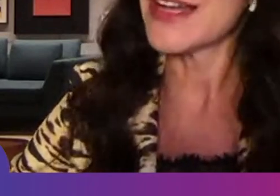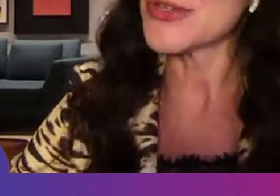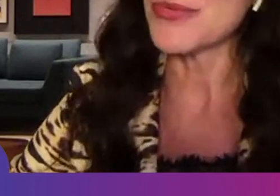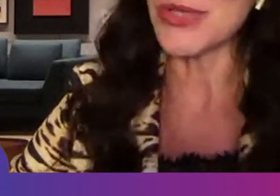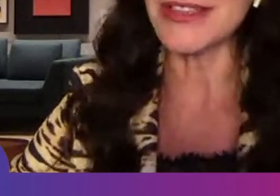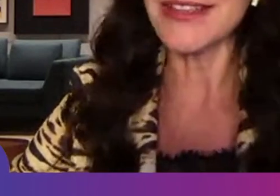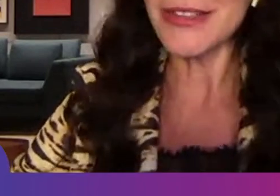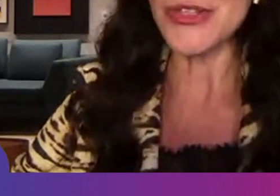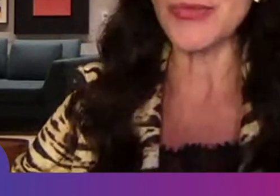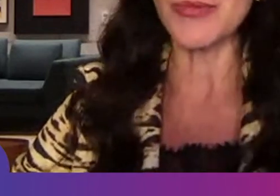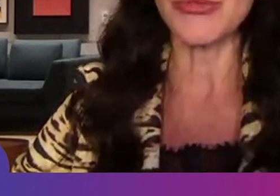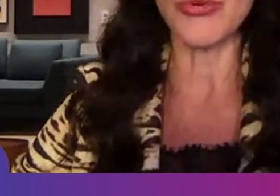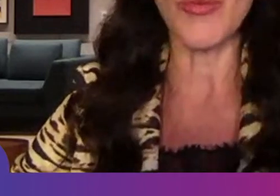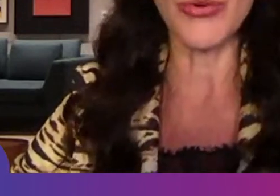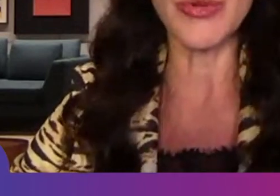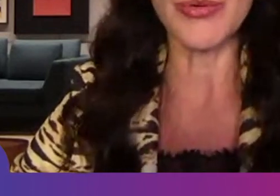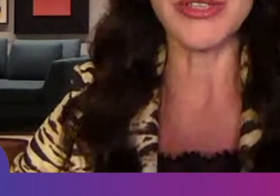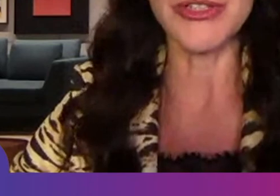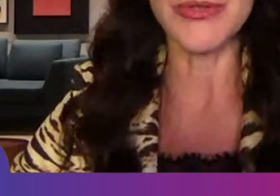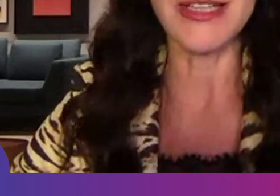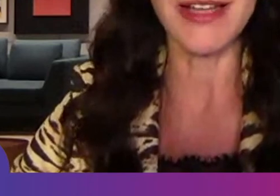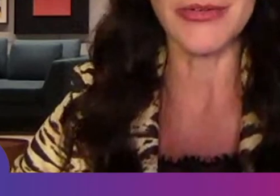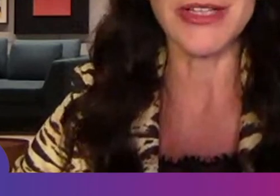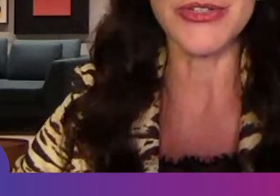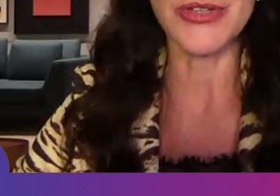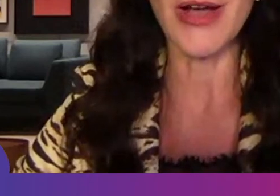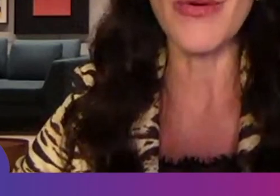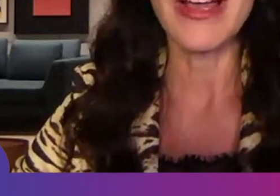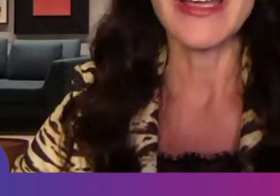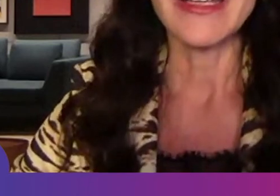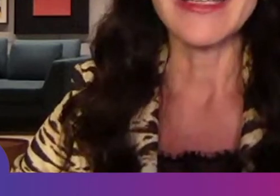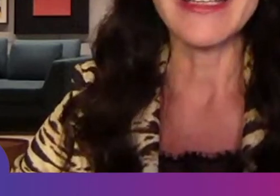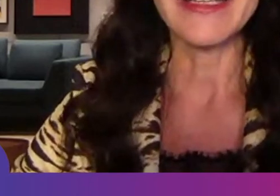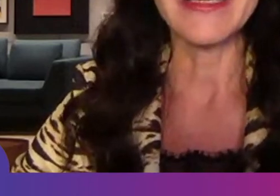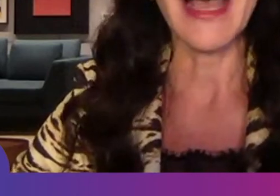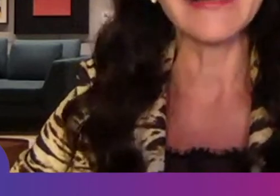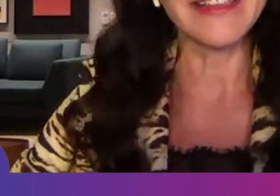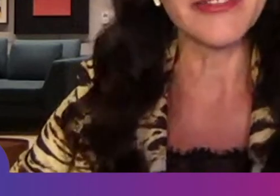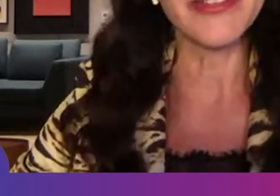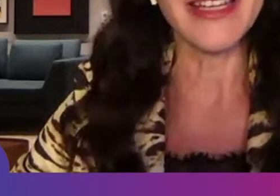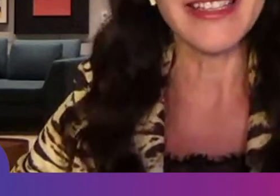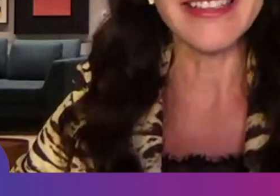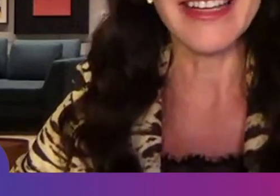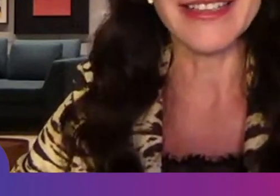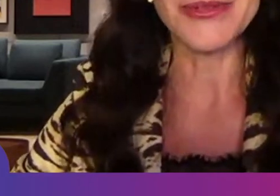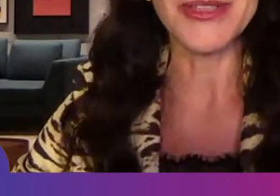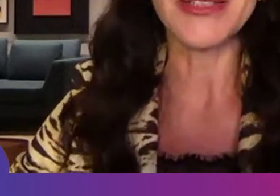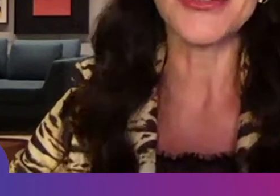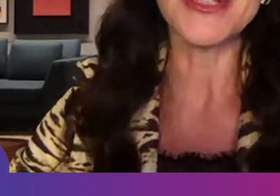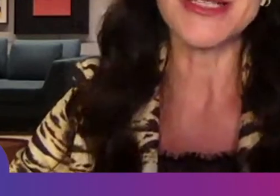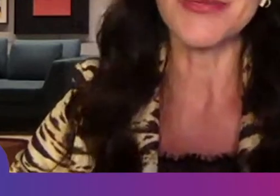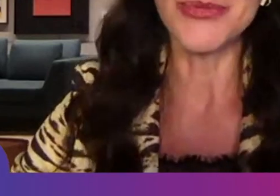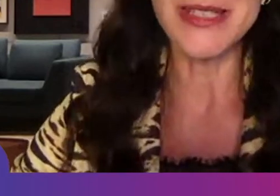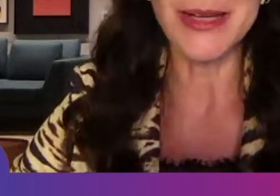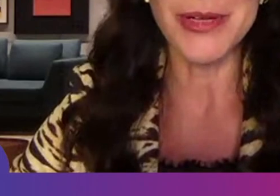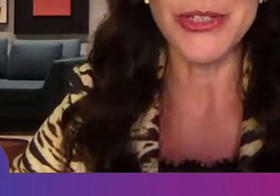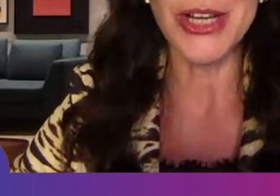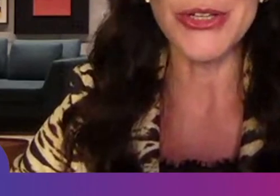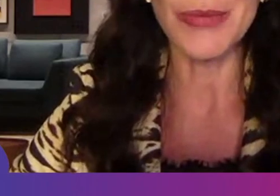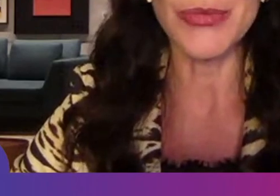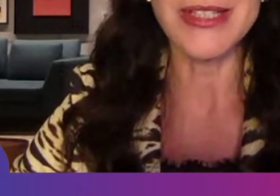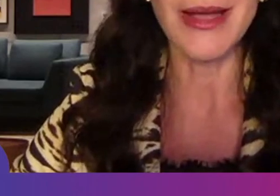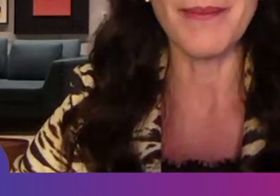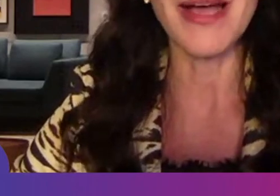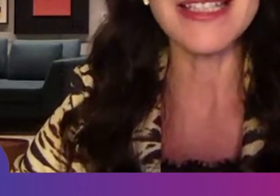uma personalidade importante, uma pessoa muito importante no cenário nacional, e a Dani Vieira, a cantora que trouxe essa música